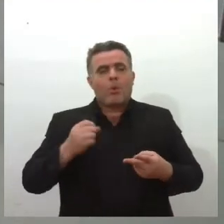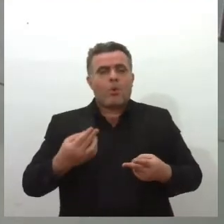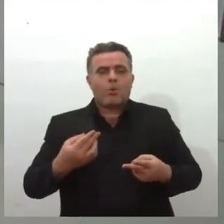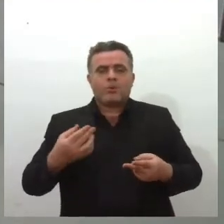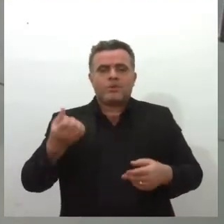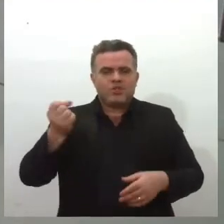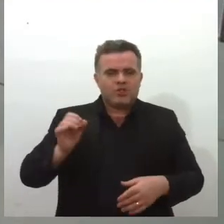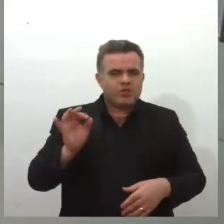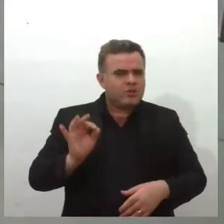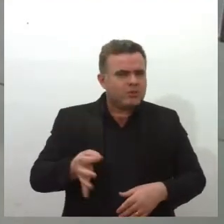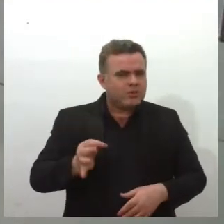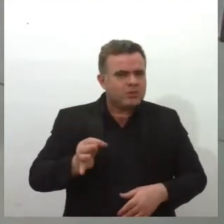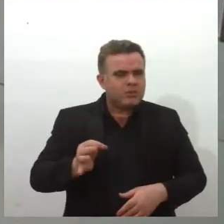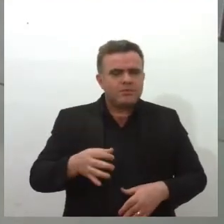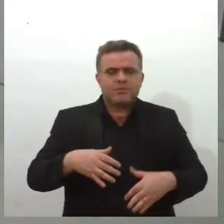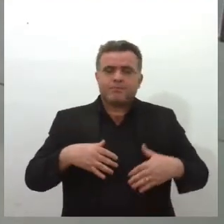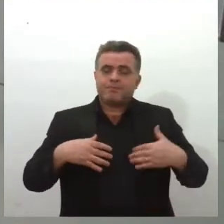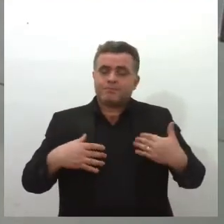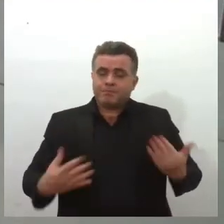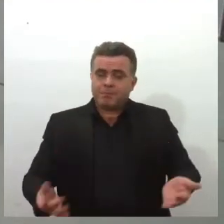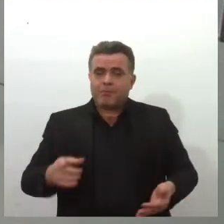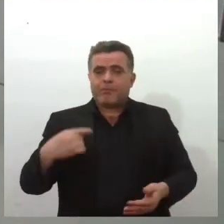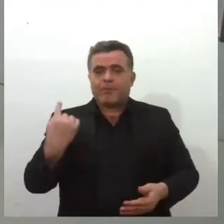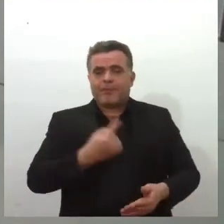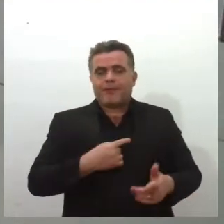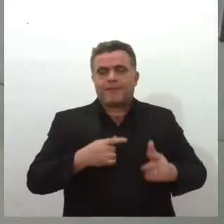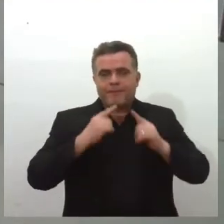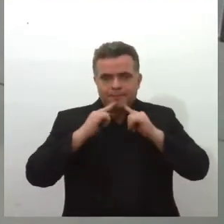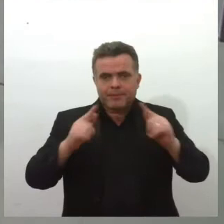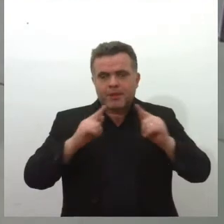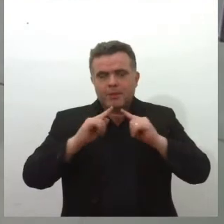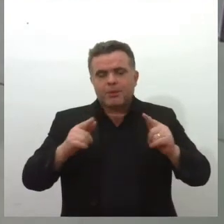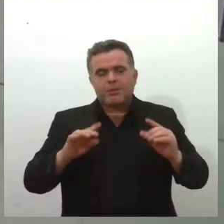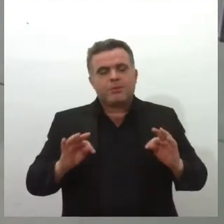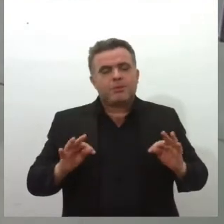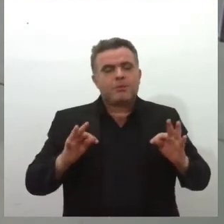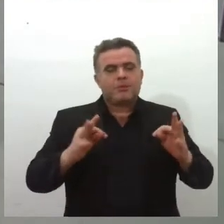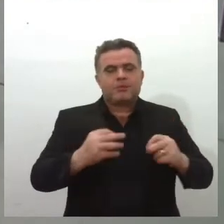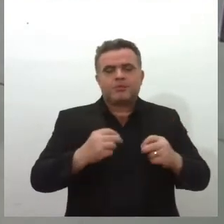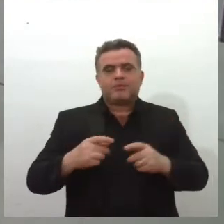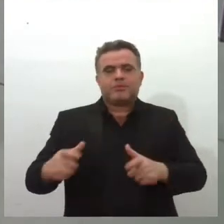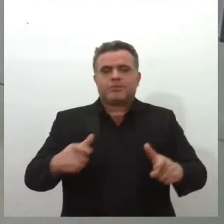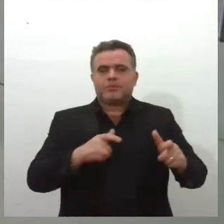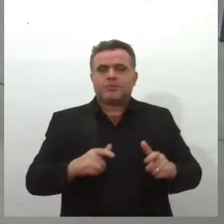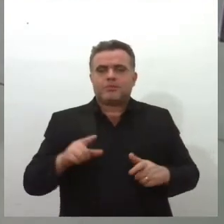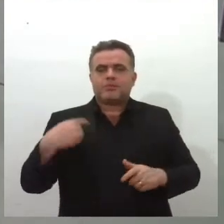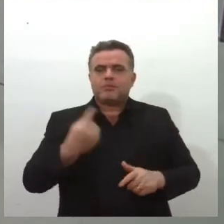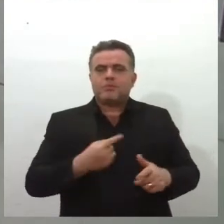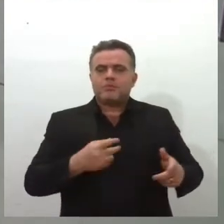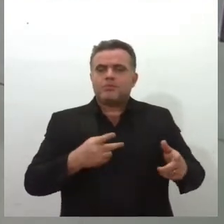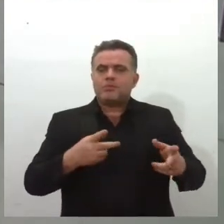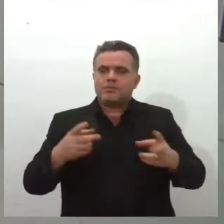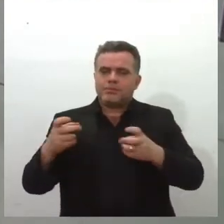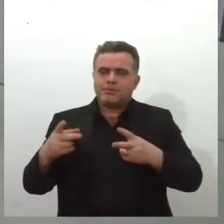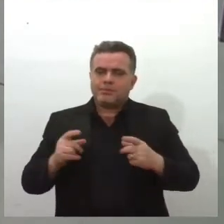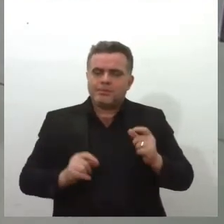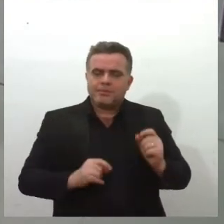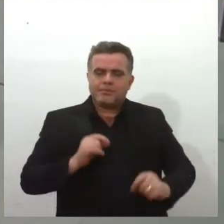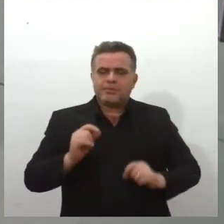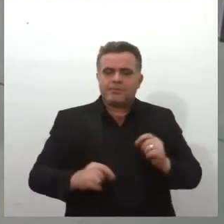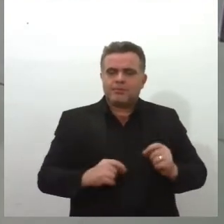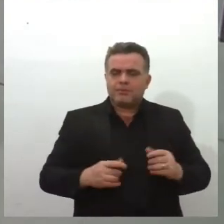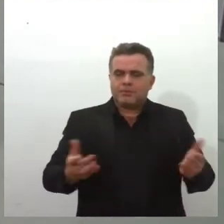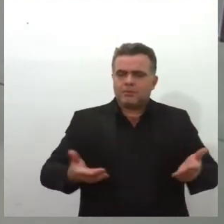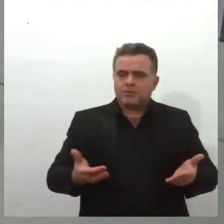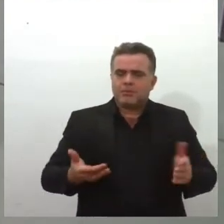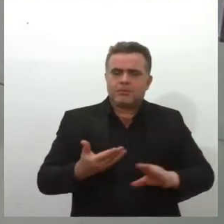todo? Veja, nós temos denúncias de todo o estado, mas o que nós estamos percebendo